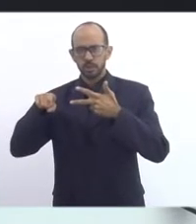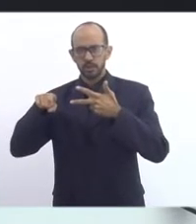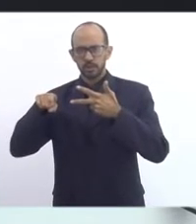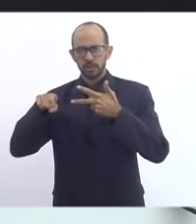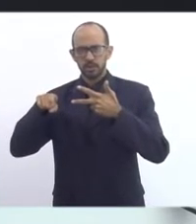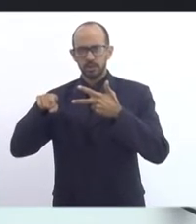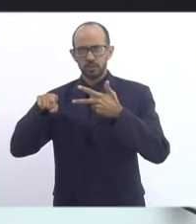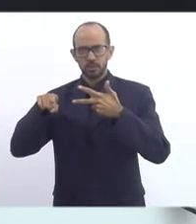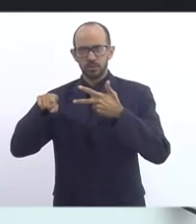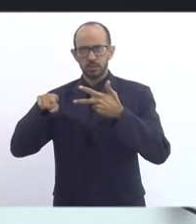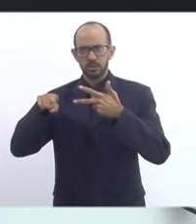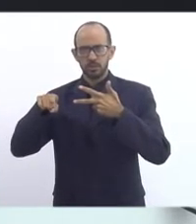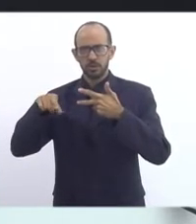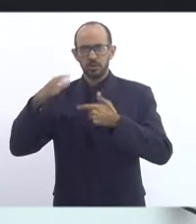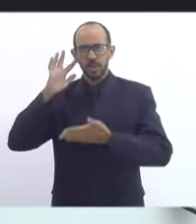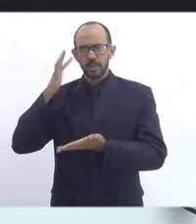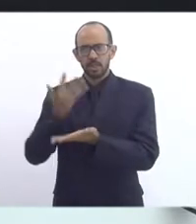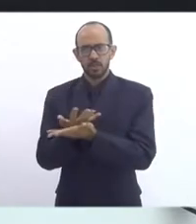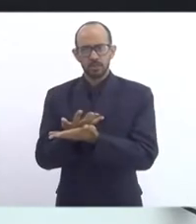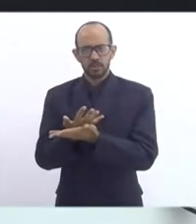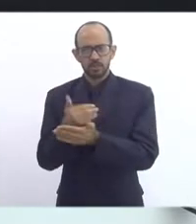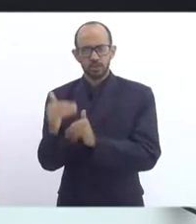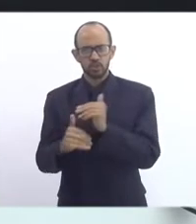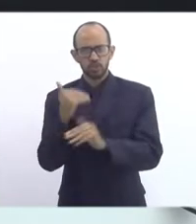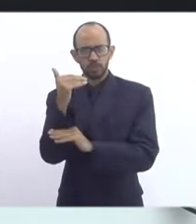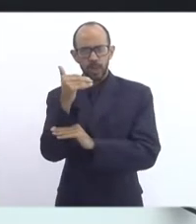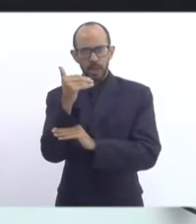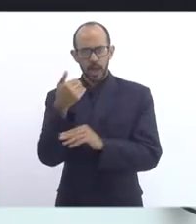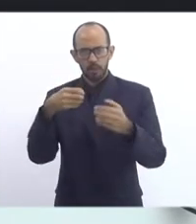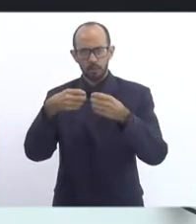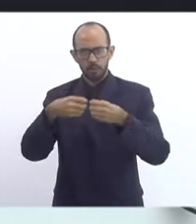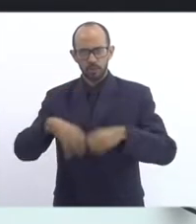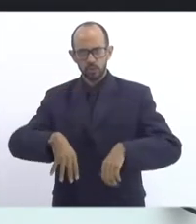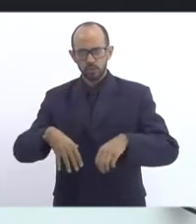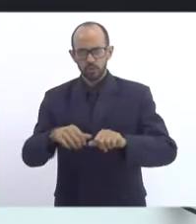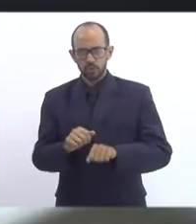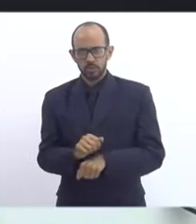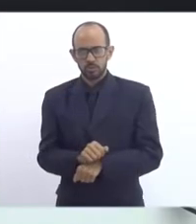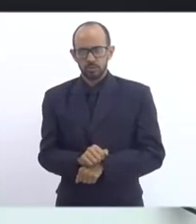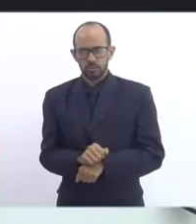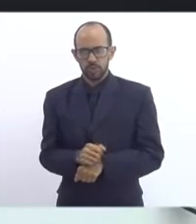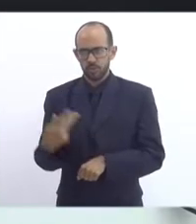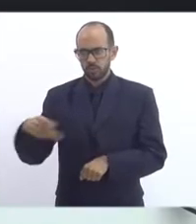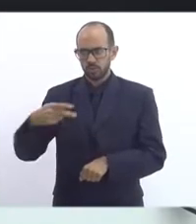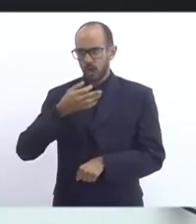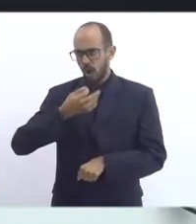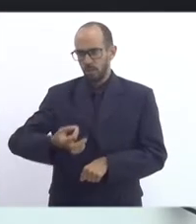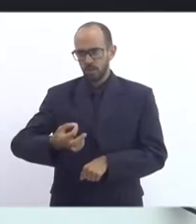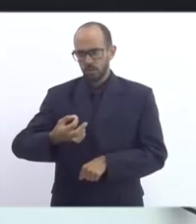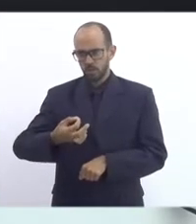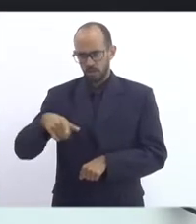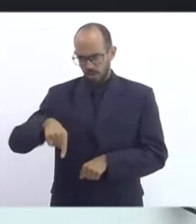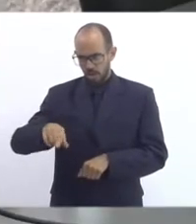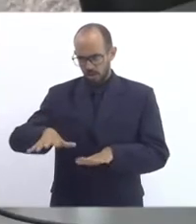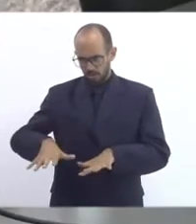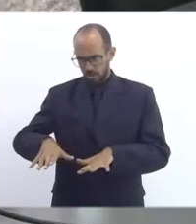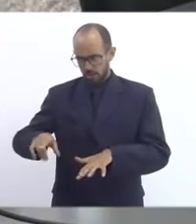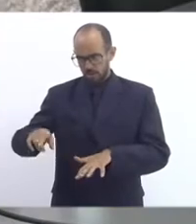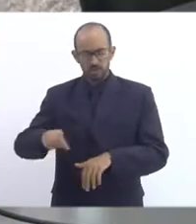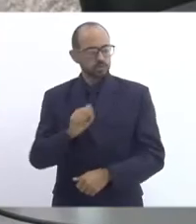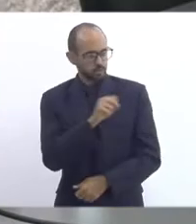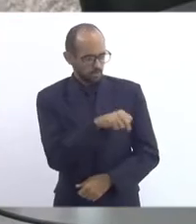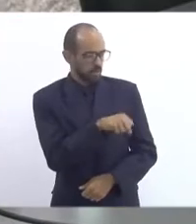sua de vencer a prejudicabilidade, que era o seu parecer inicial, é nesse sentido? É nesse sentido.